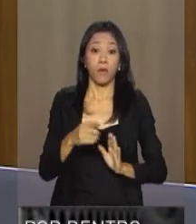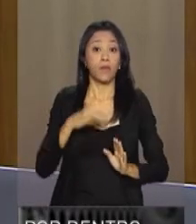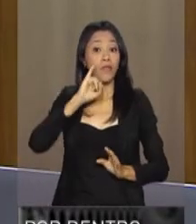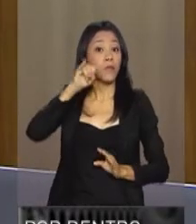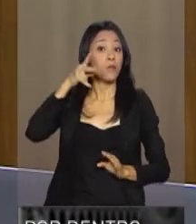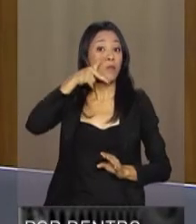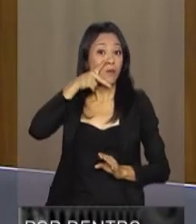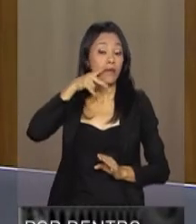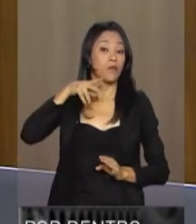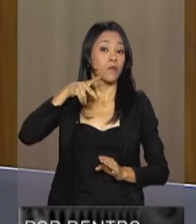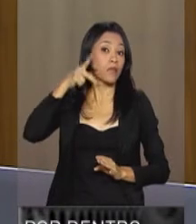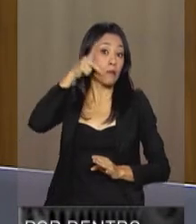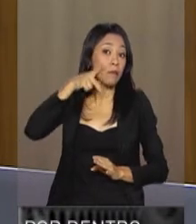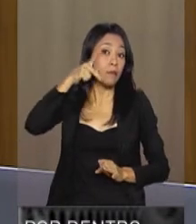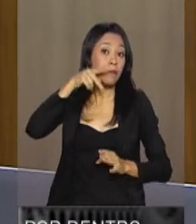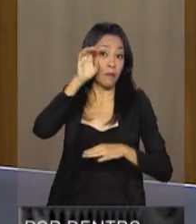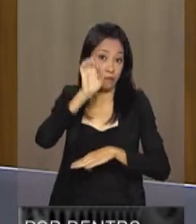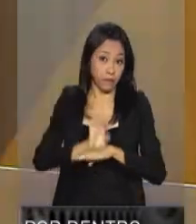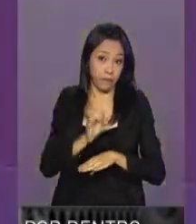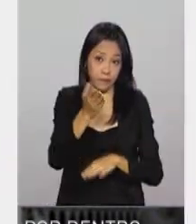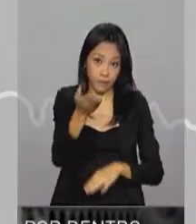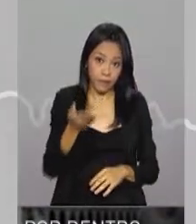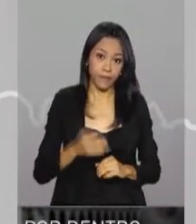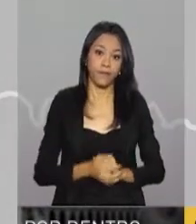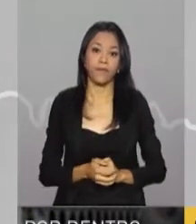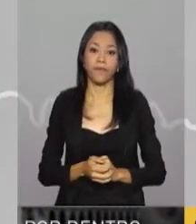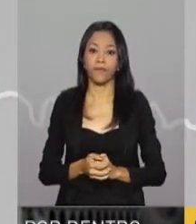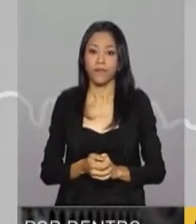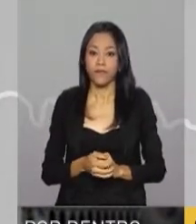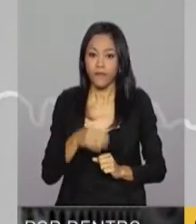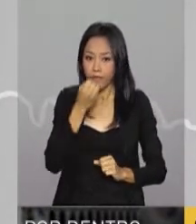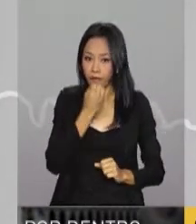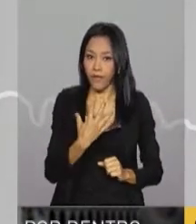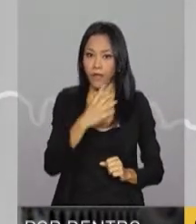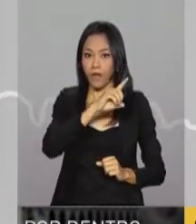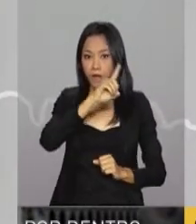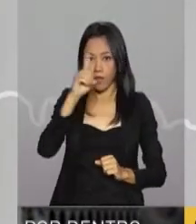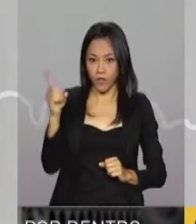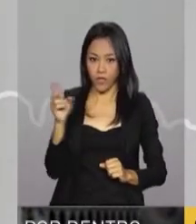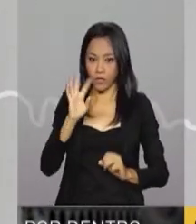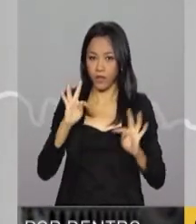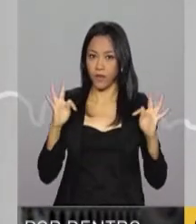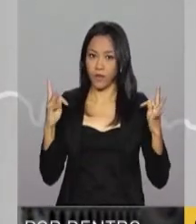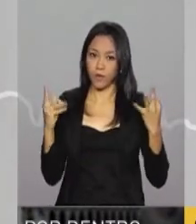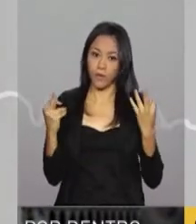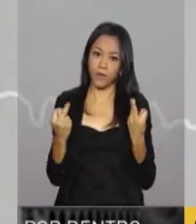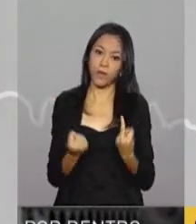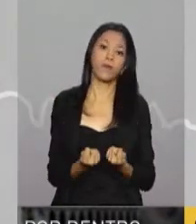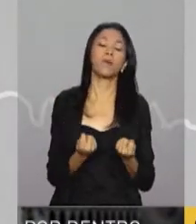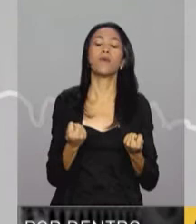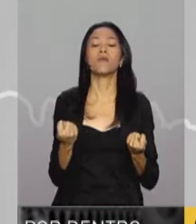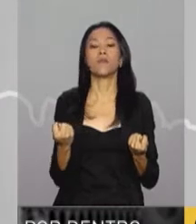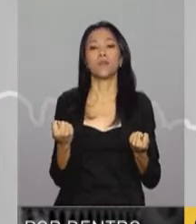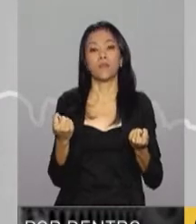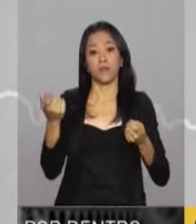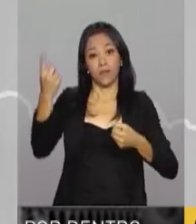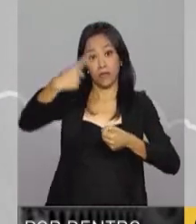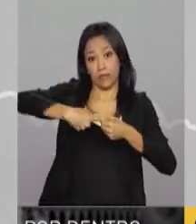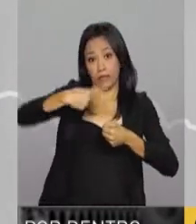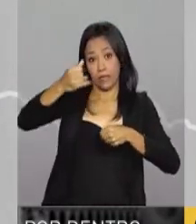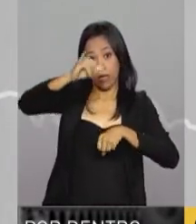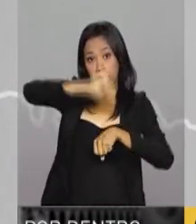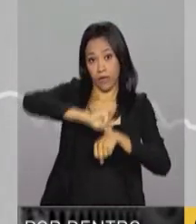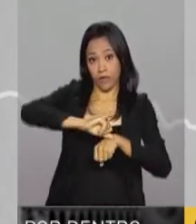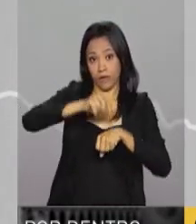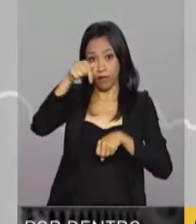paraíba vamos então ouvir muito bom dia todo eu tô sombra macedo rádio correio em joão pessoa na paraíba o